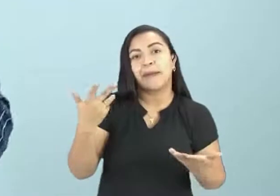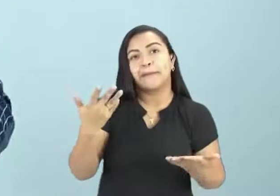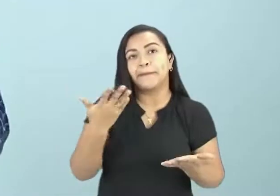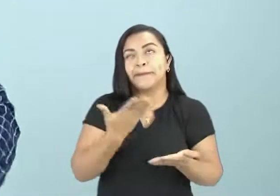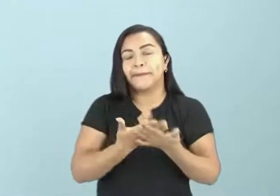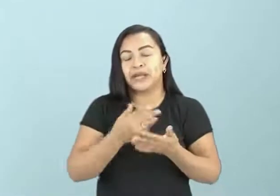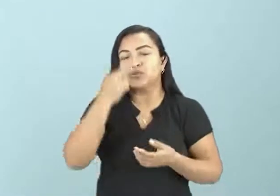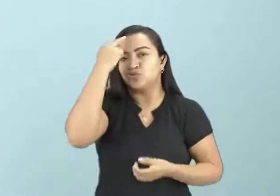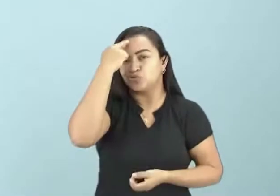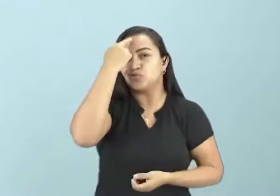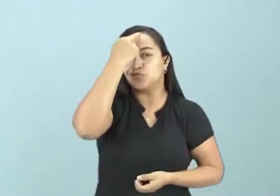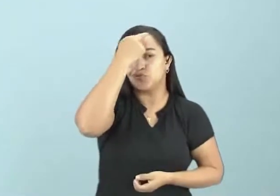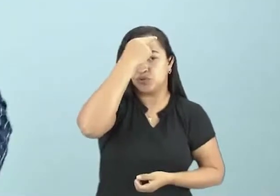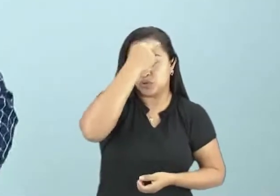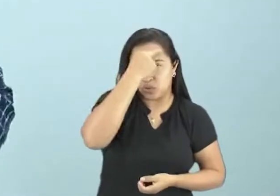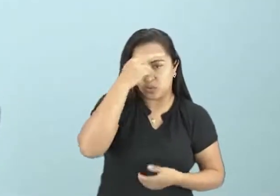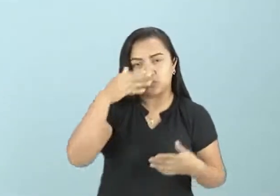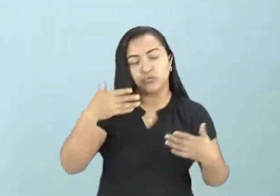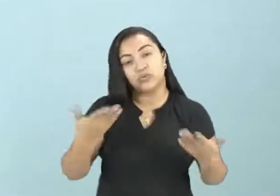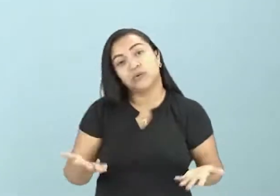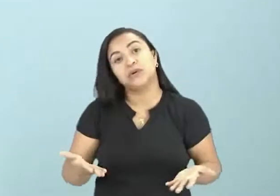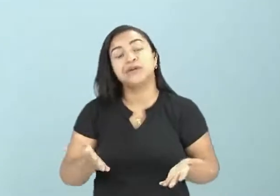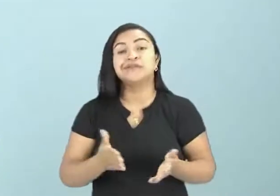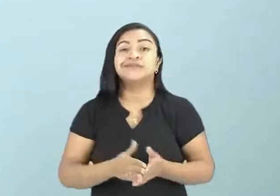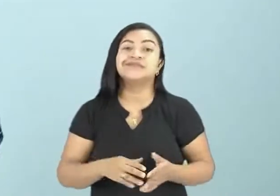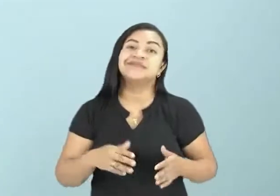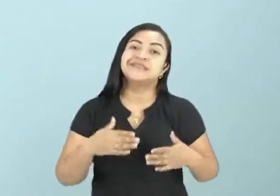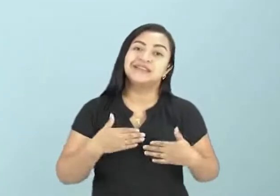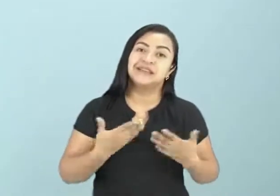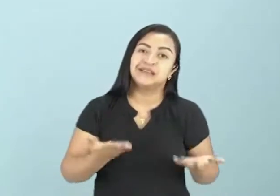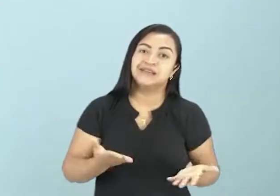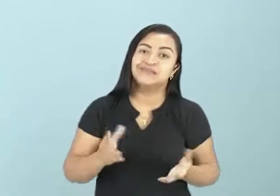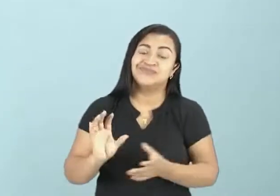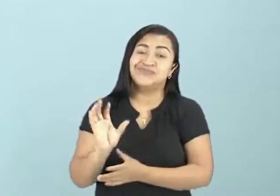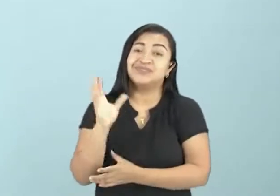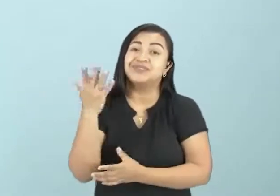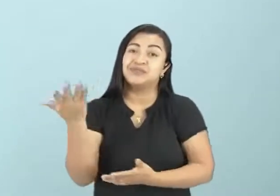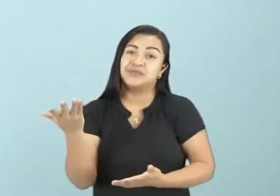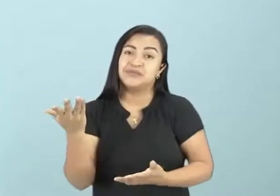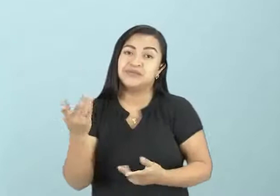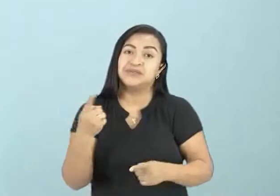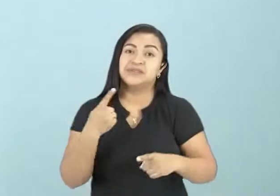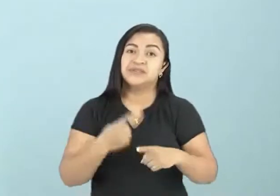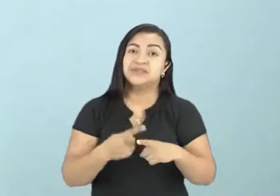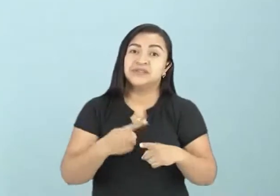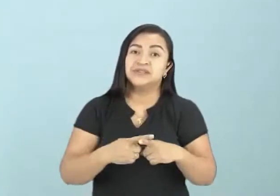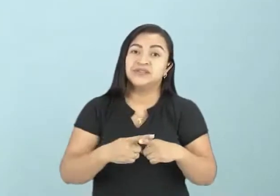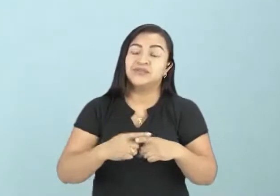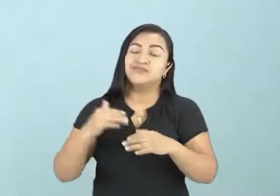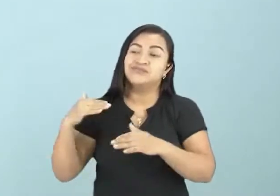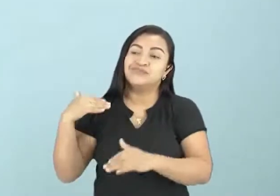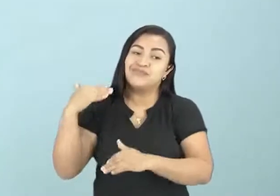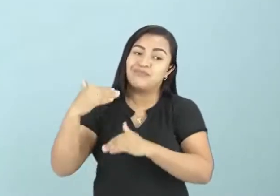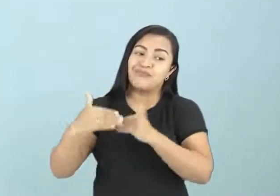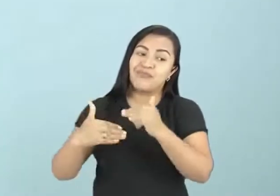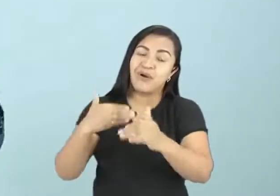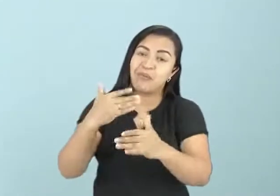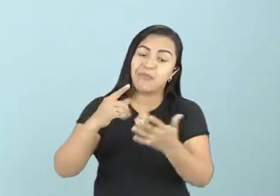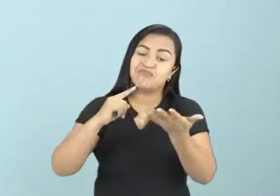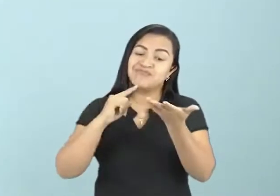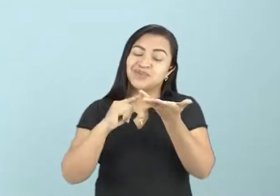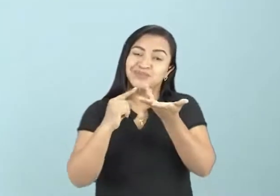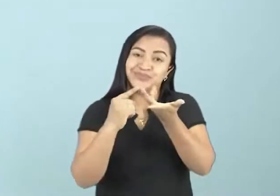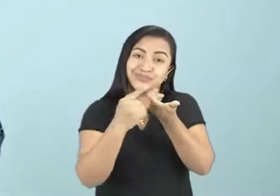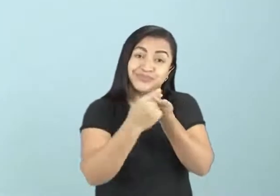perante a história, nós temos aí essa situação que foi construída por uma série de fatores. E hoje a gente vai entender um